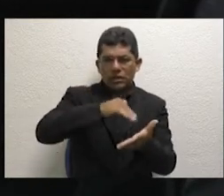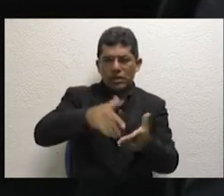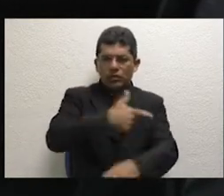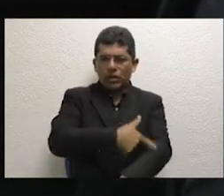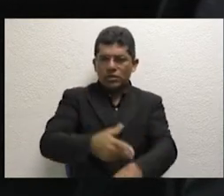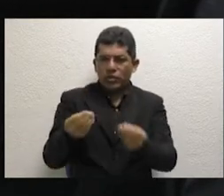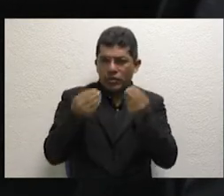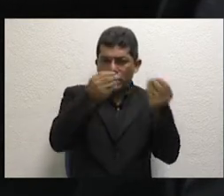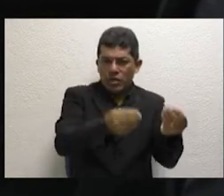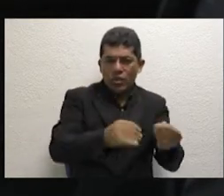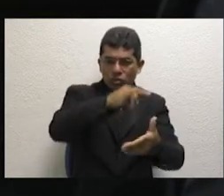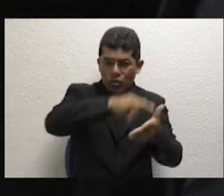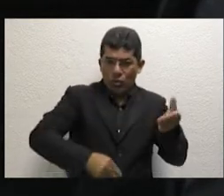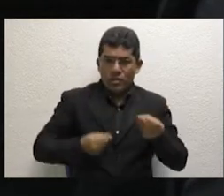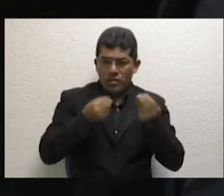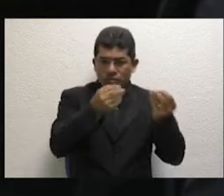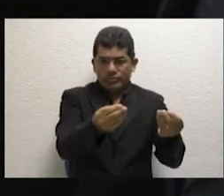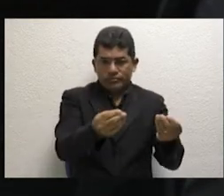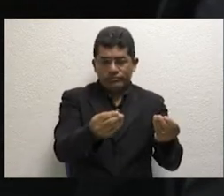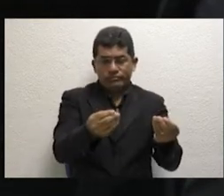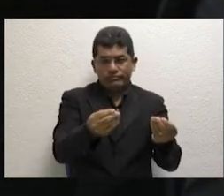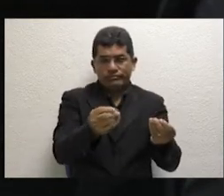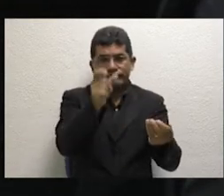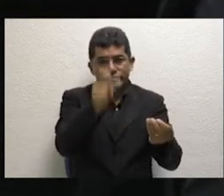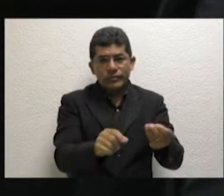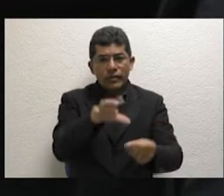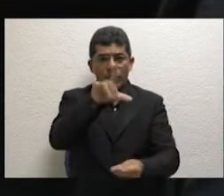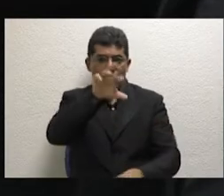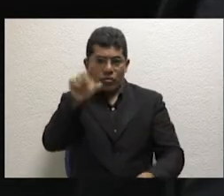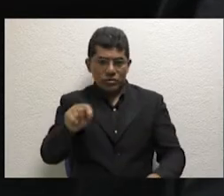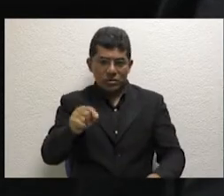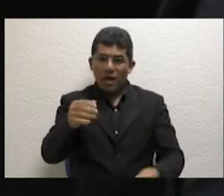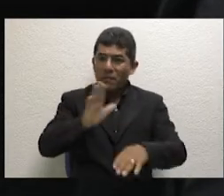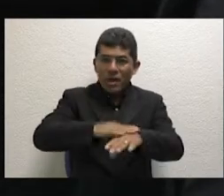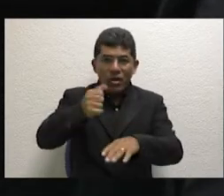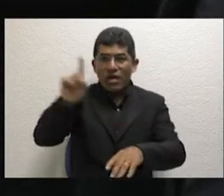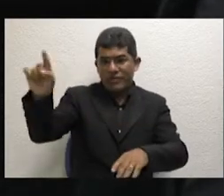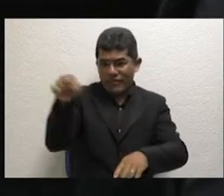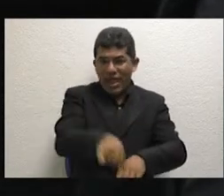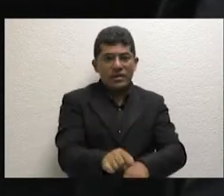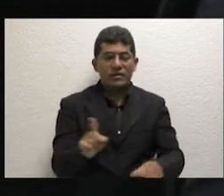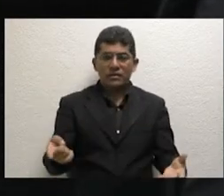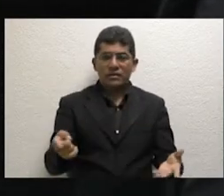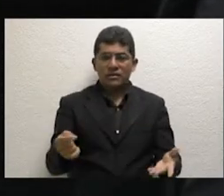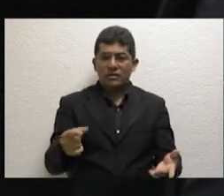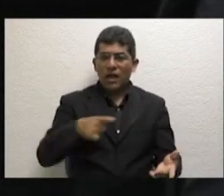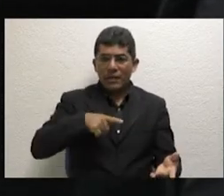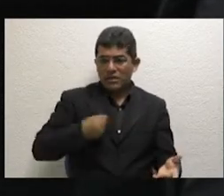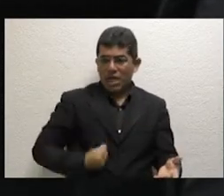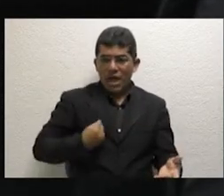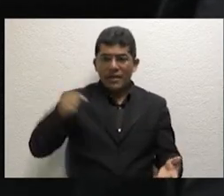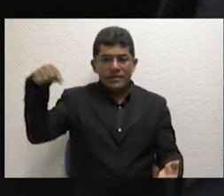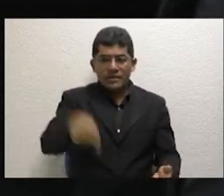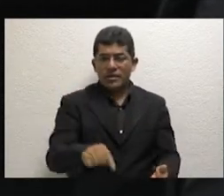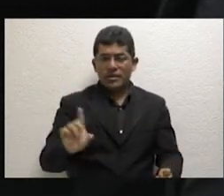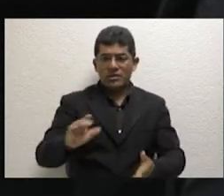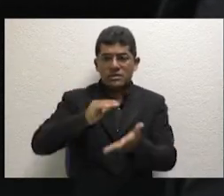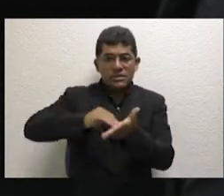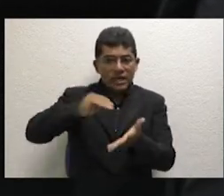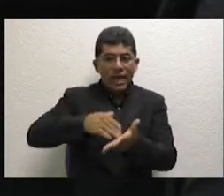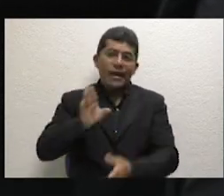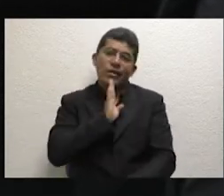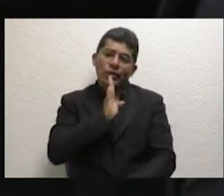dada o secretário de educação que na verdade seria bom ele vir aqui era para ele estar aqui ele